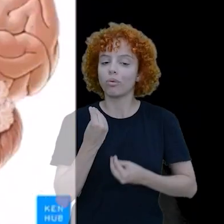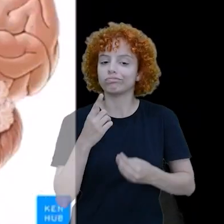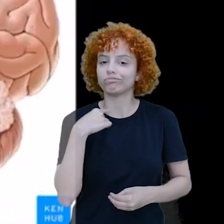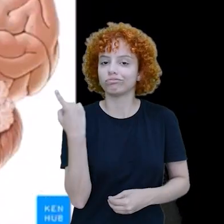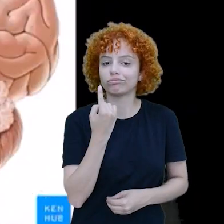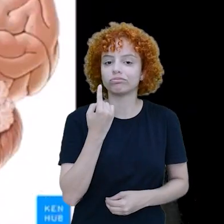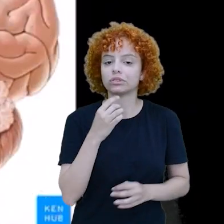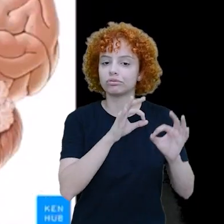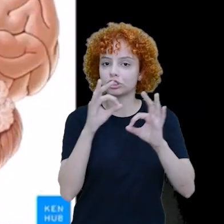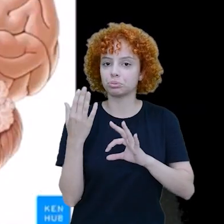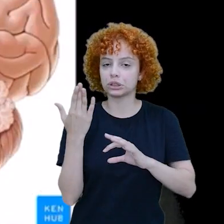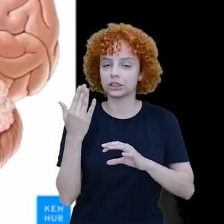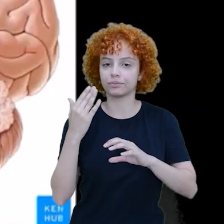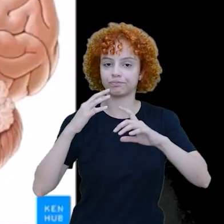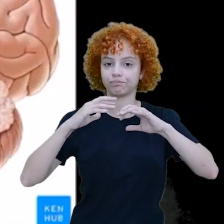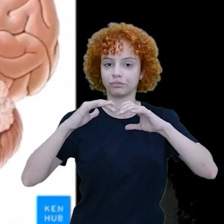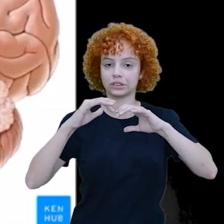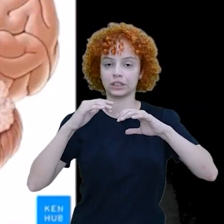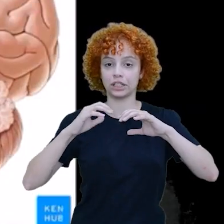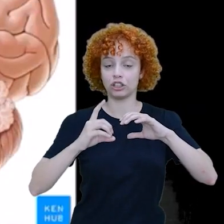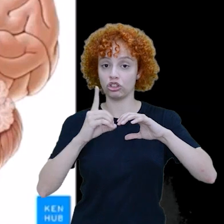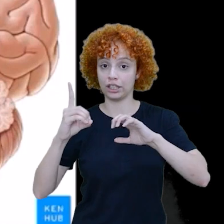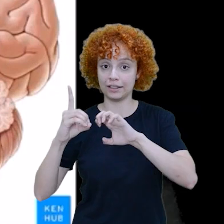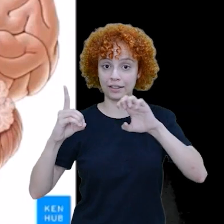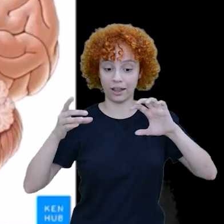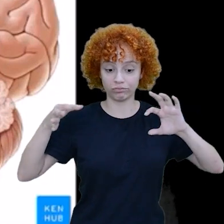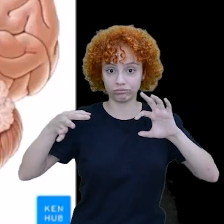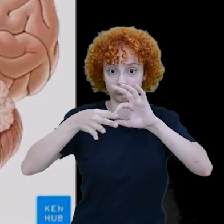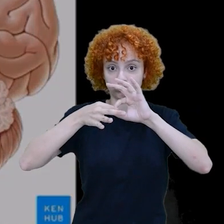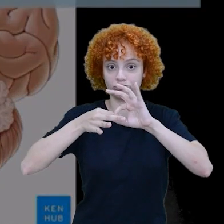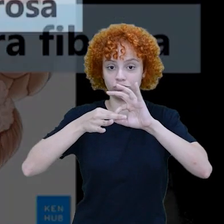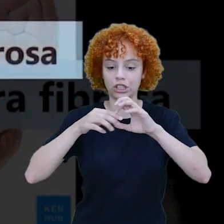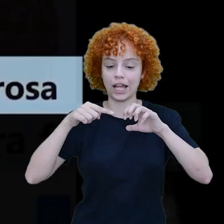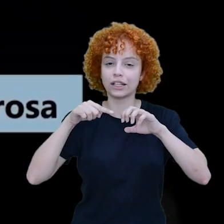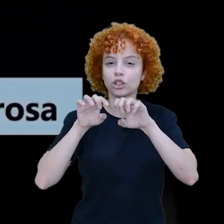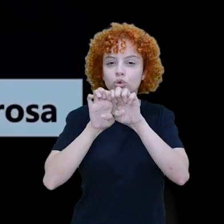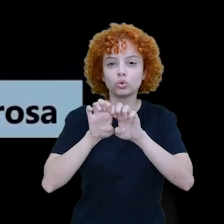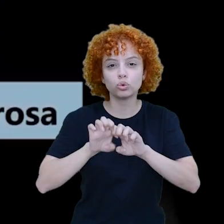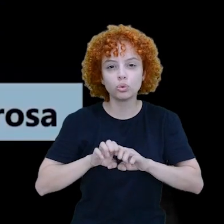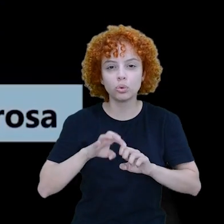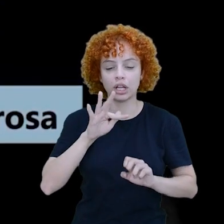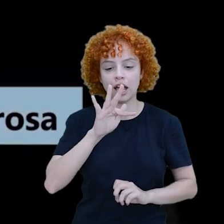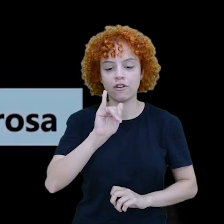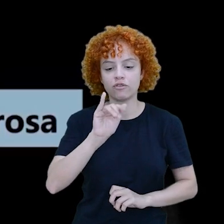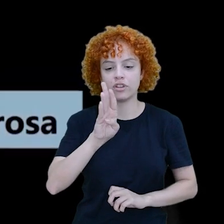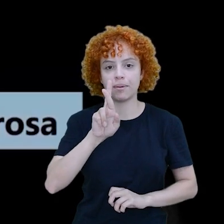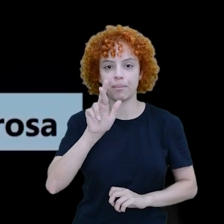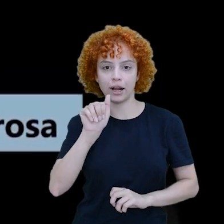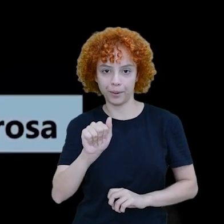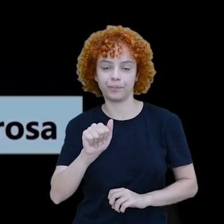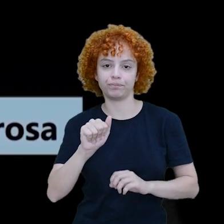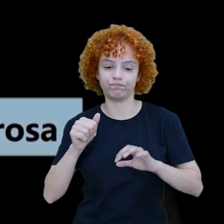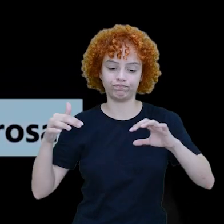Como já vimos anteriormente, os hemisférios cerebrais estão conectados ao corpo caloso, que é uma